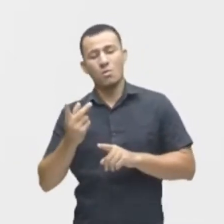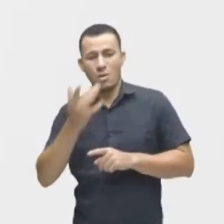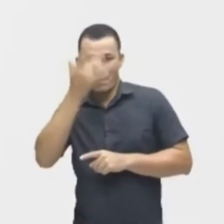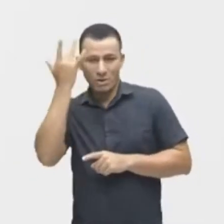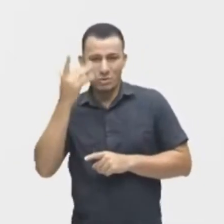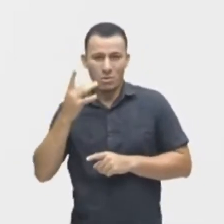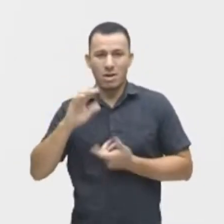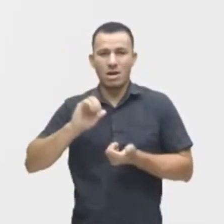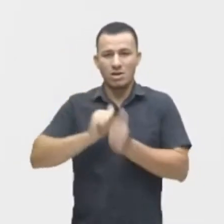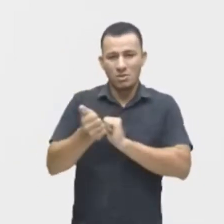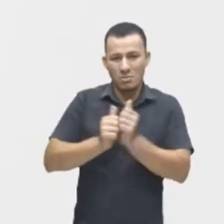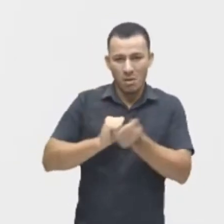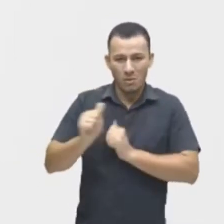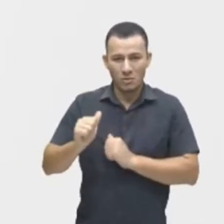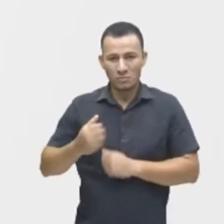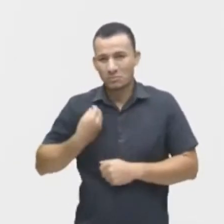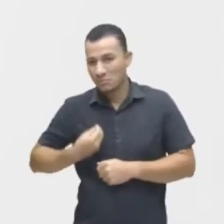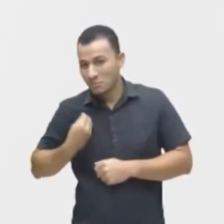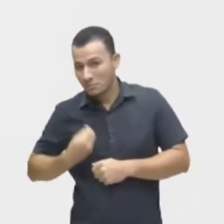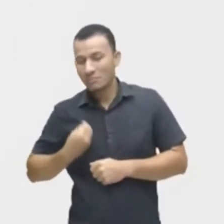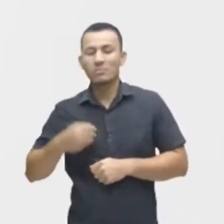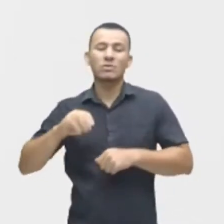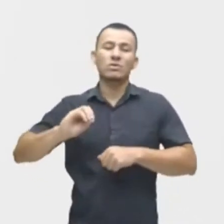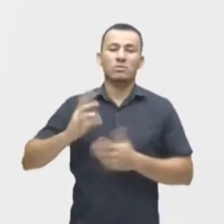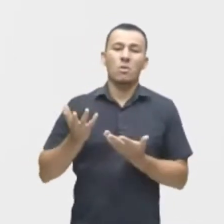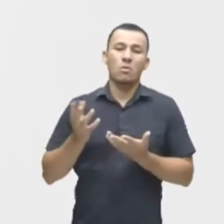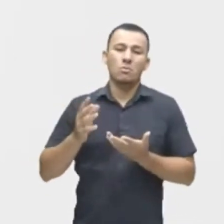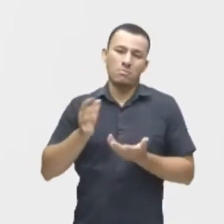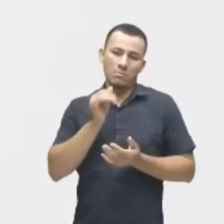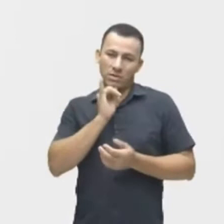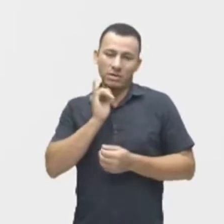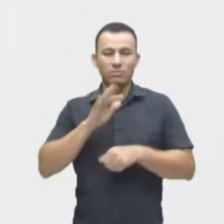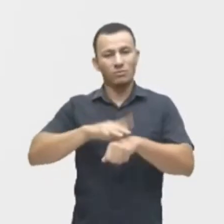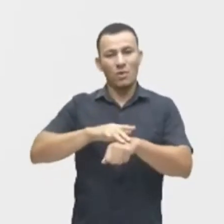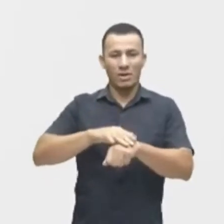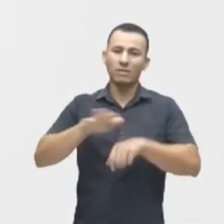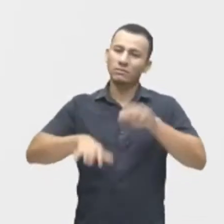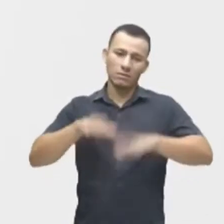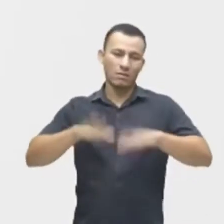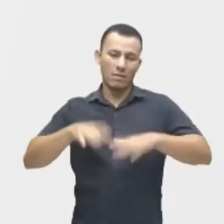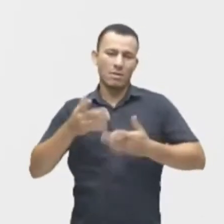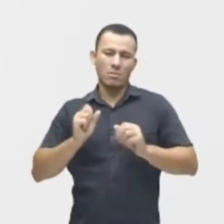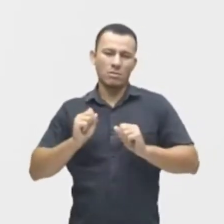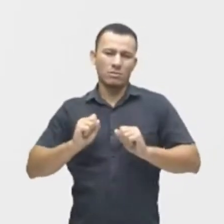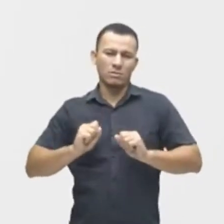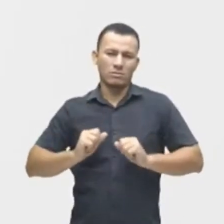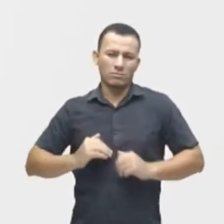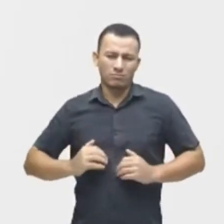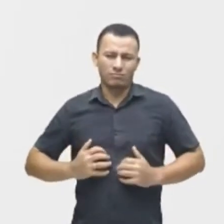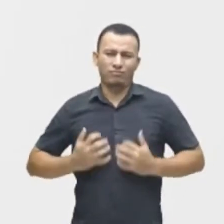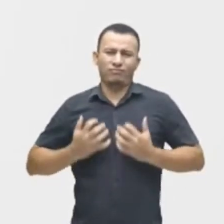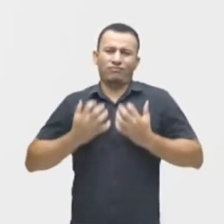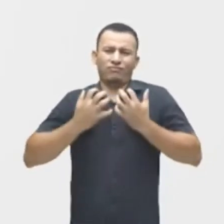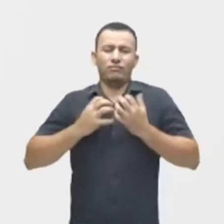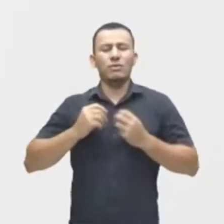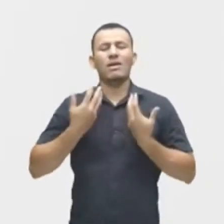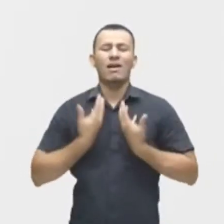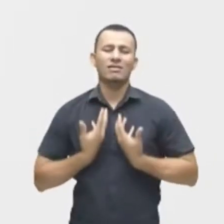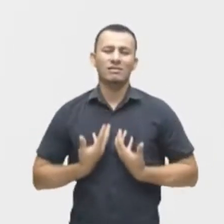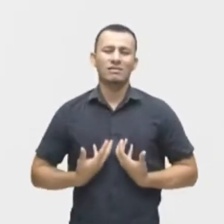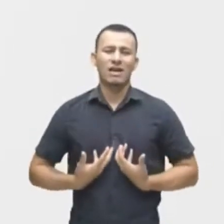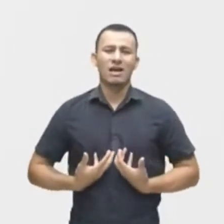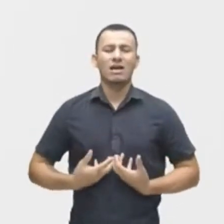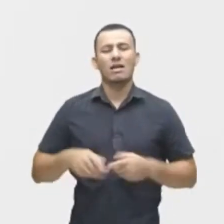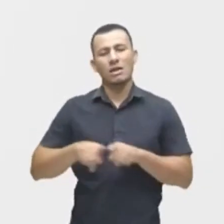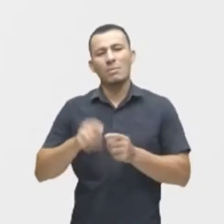ou com alguma questão de doença cardíaca, tá, gente? Pode ser um estresse, pode ser um cansaço, pode ser a